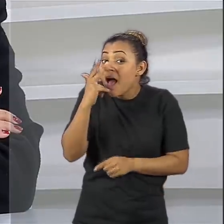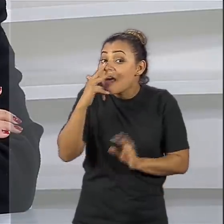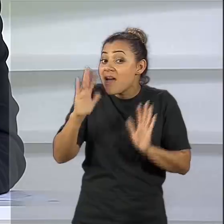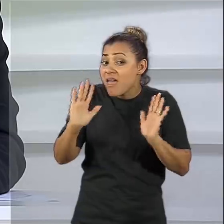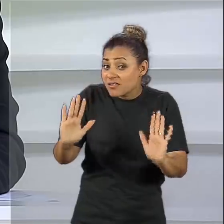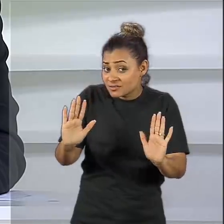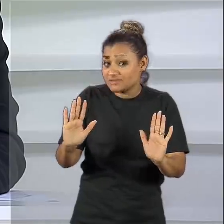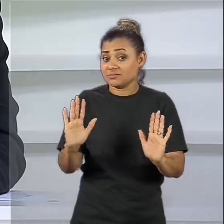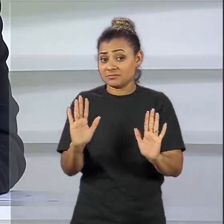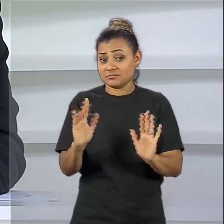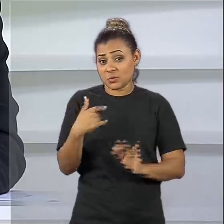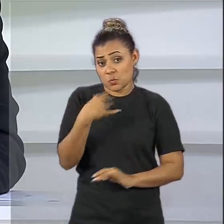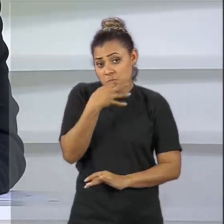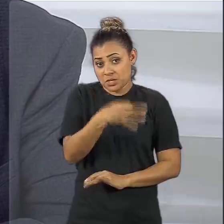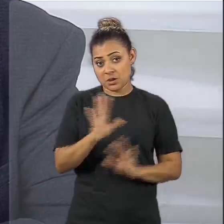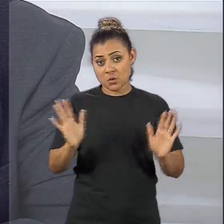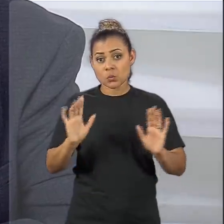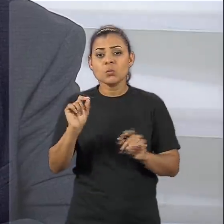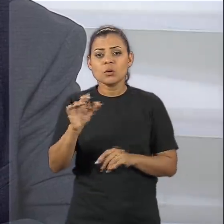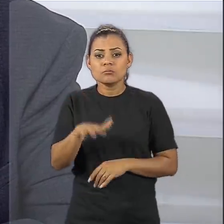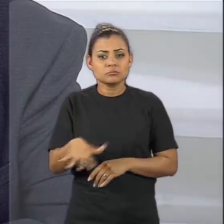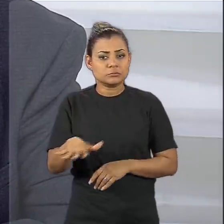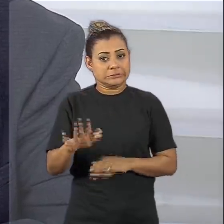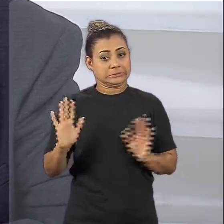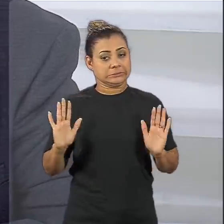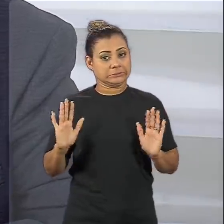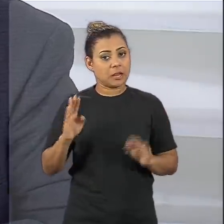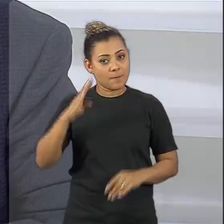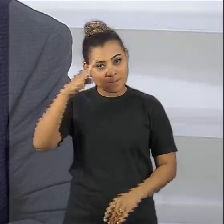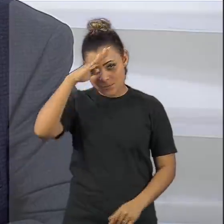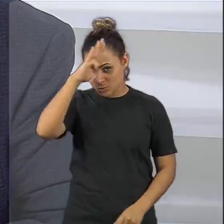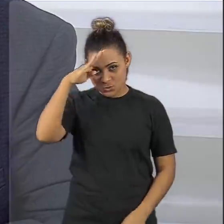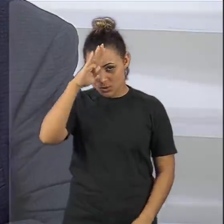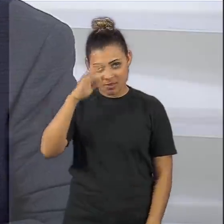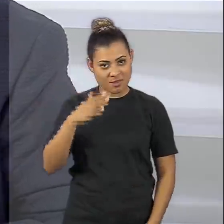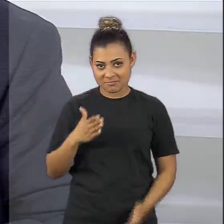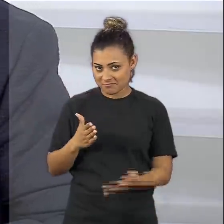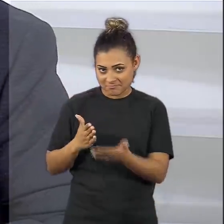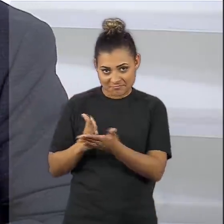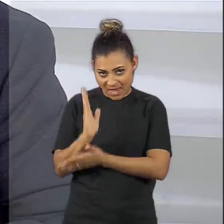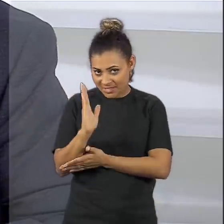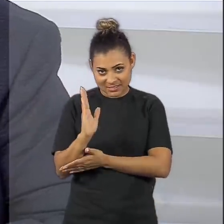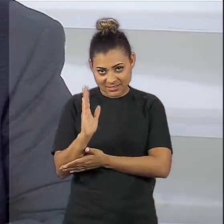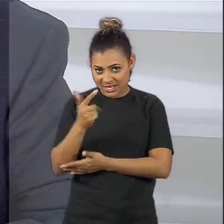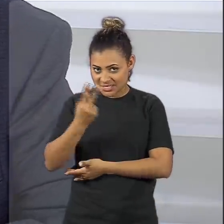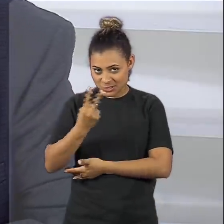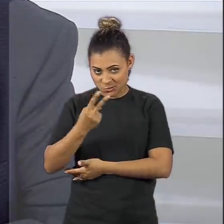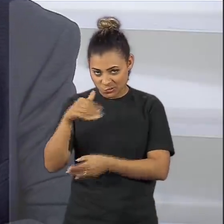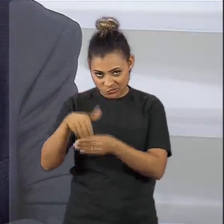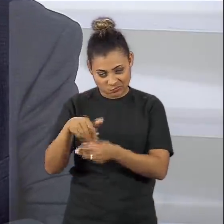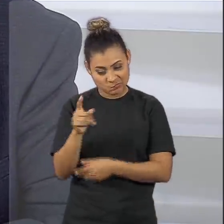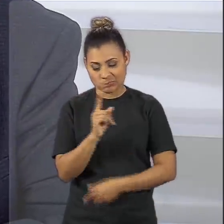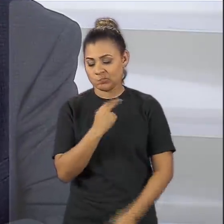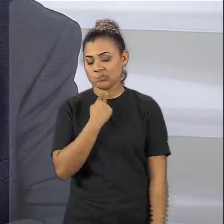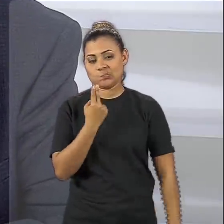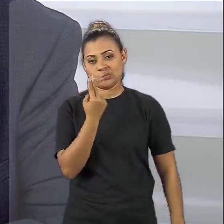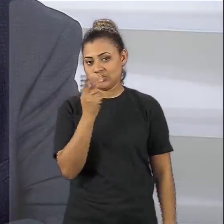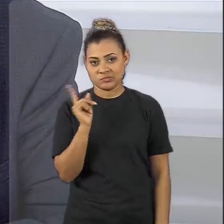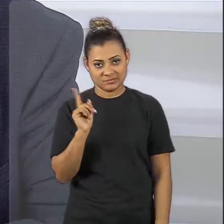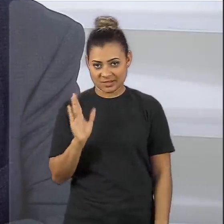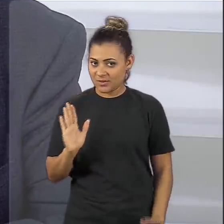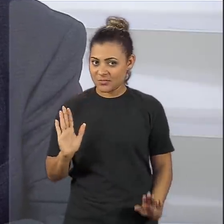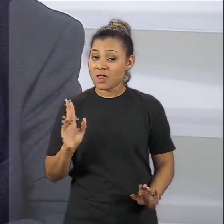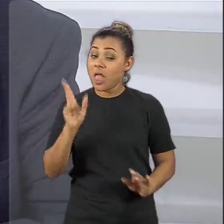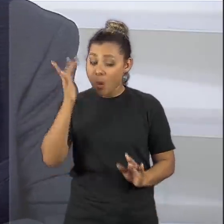pinta aí diante da gente, eu arrisco afirmar que Bolsonaro não estará no ticket do segundo turno. Acho que ficará